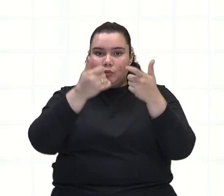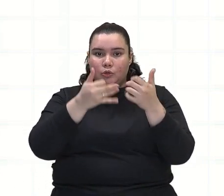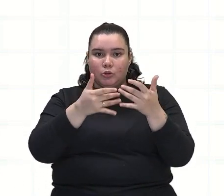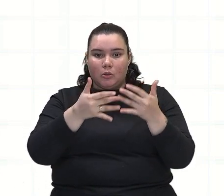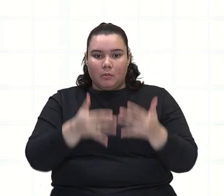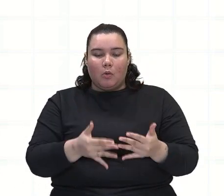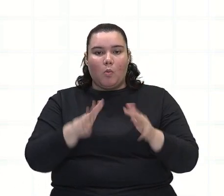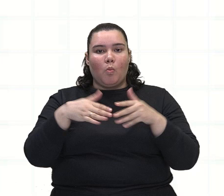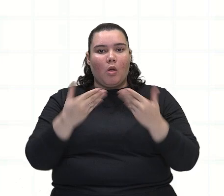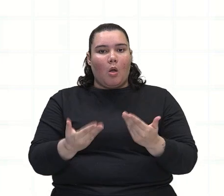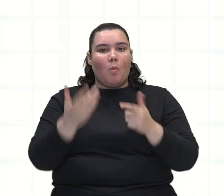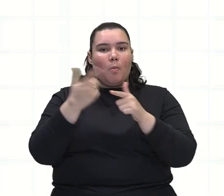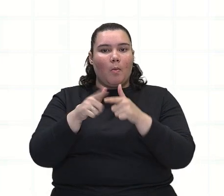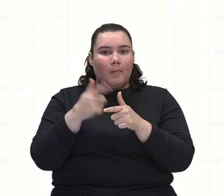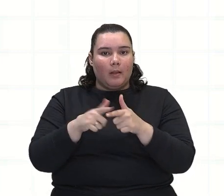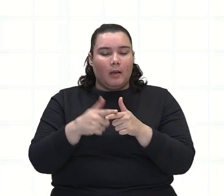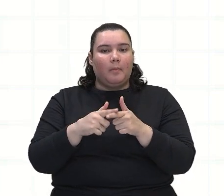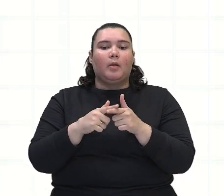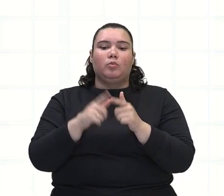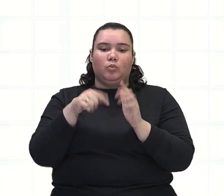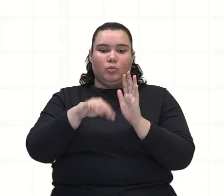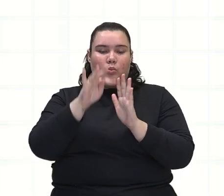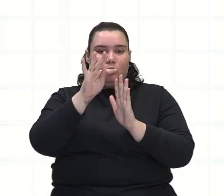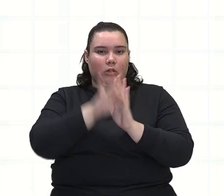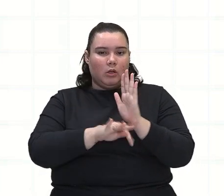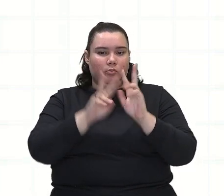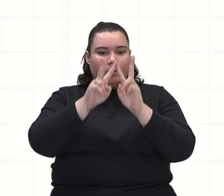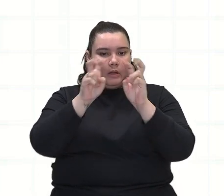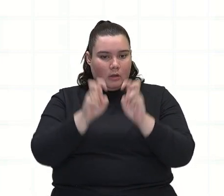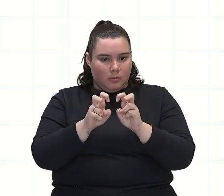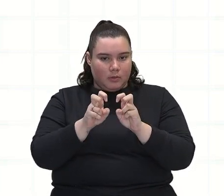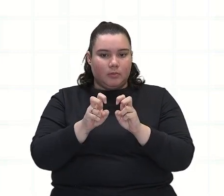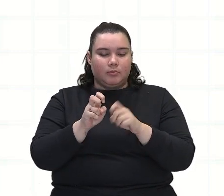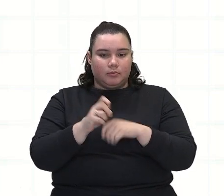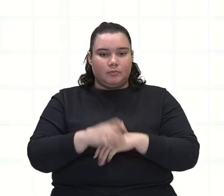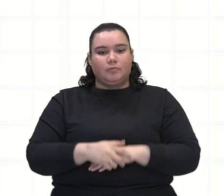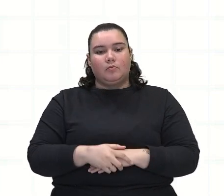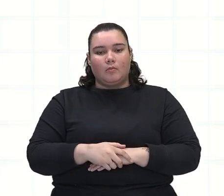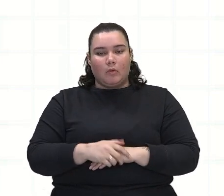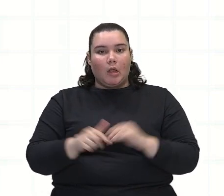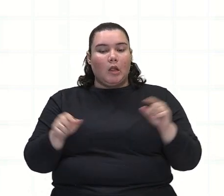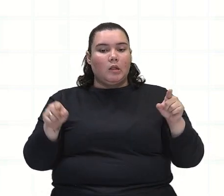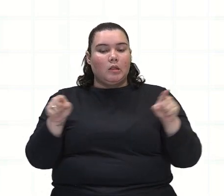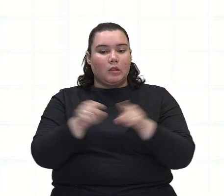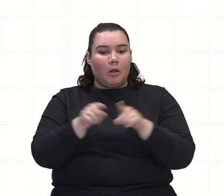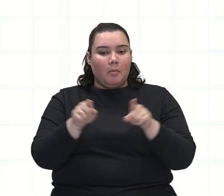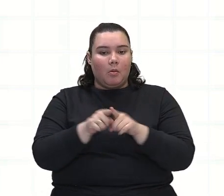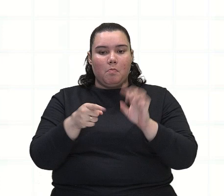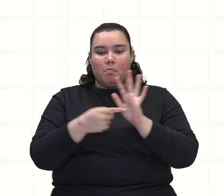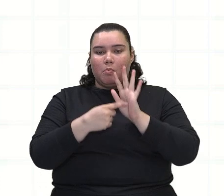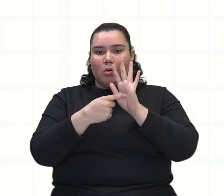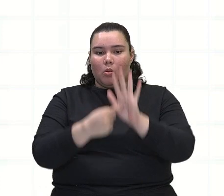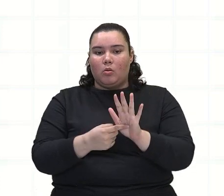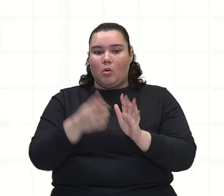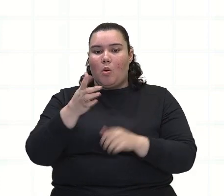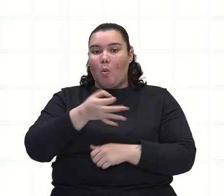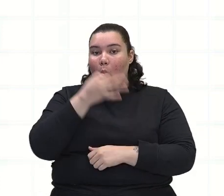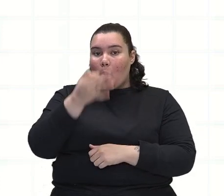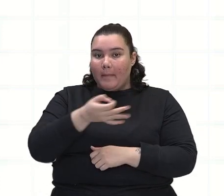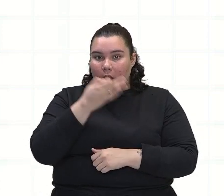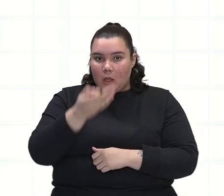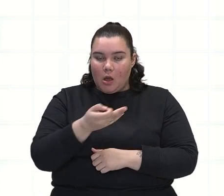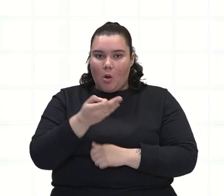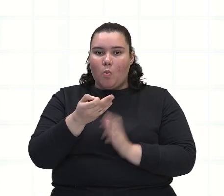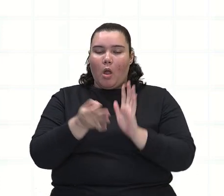constatação inicial aqui na minha tese. E vou, não é, apresentar os argumentos,